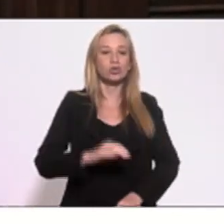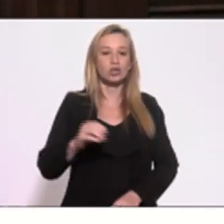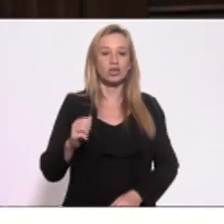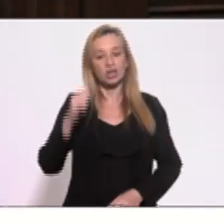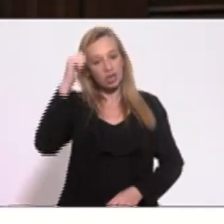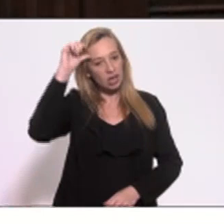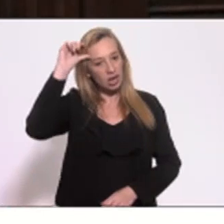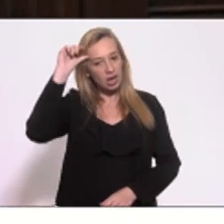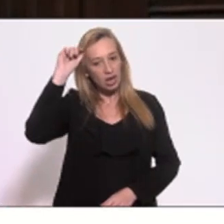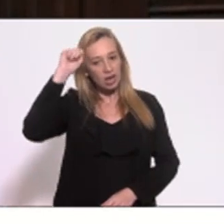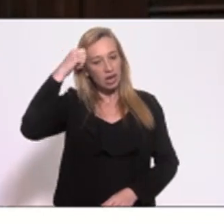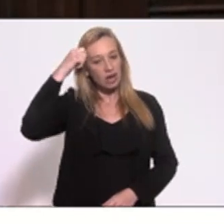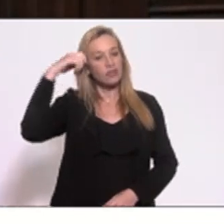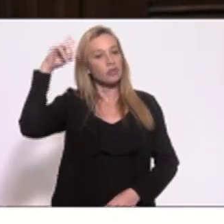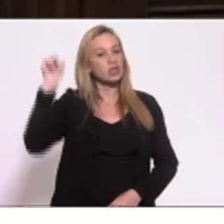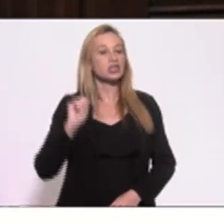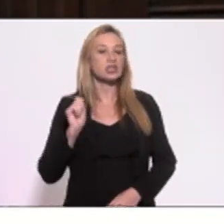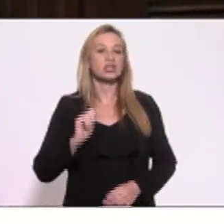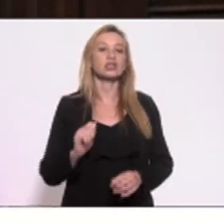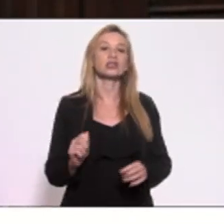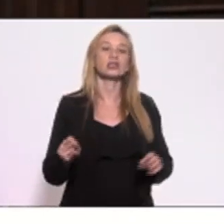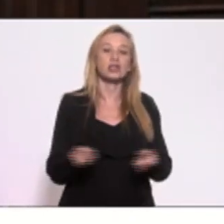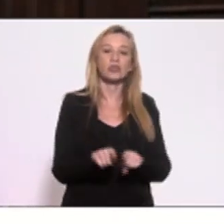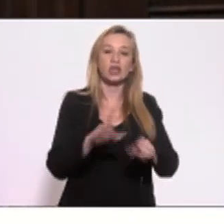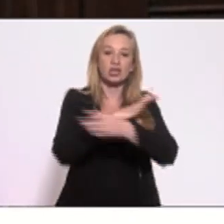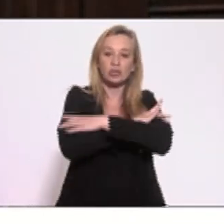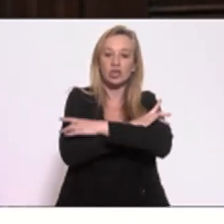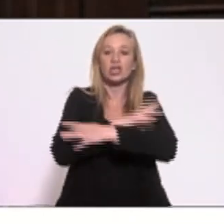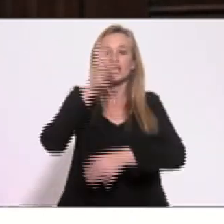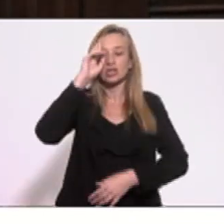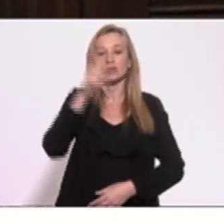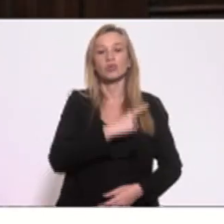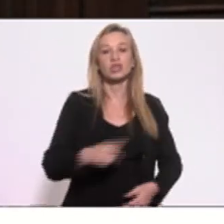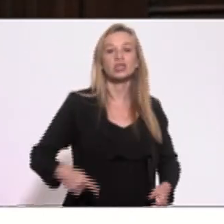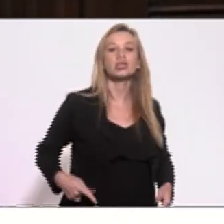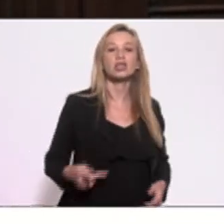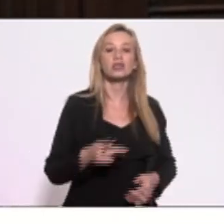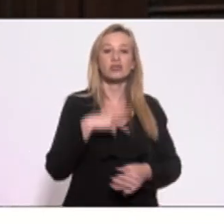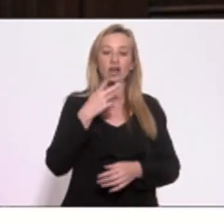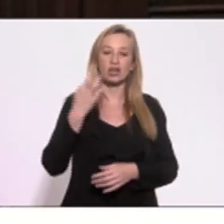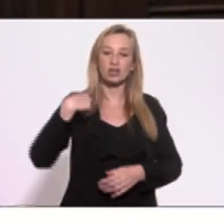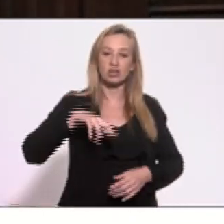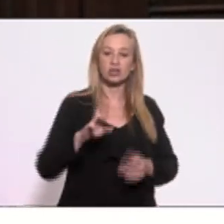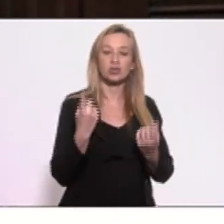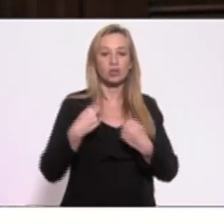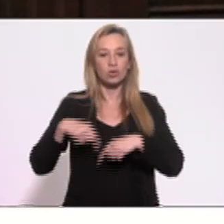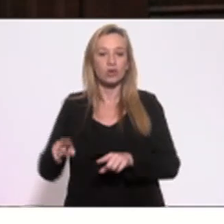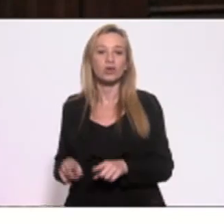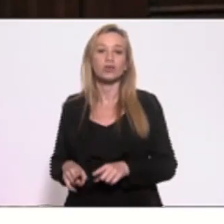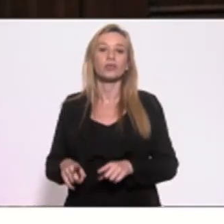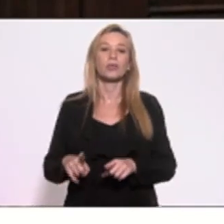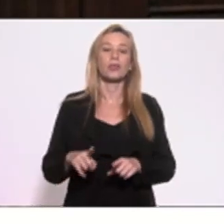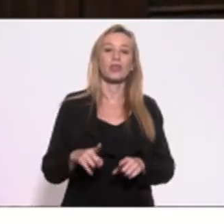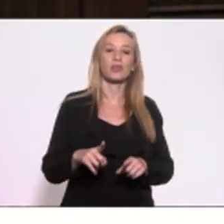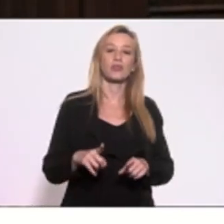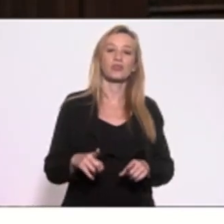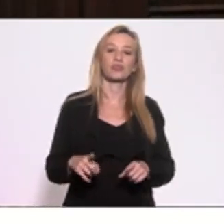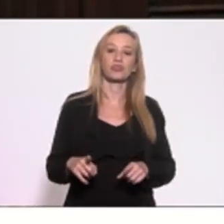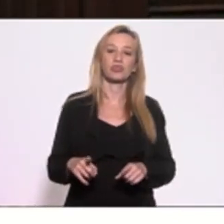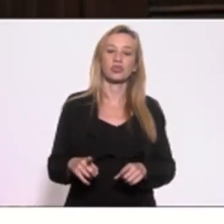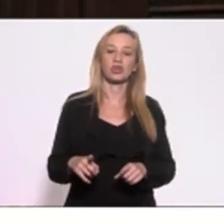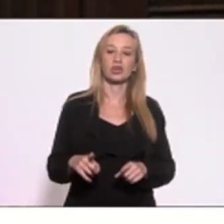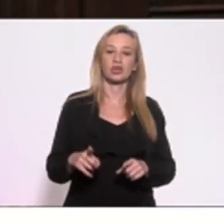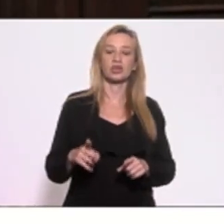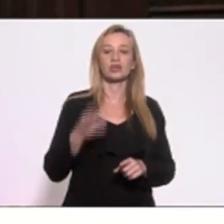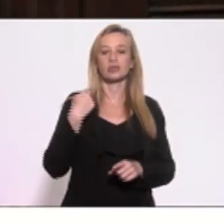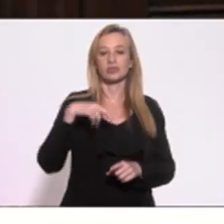as tradições do candomblé. Os ataques, senhor presidente, às religiões de matriz africana se intensificam